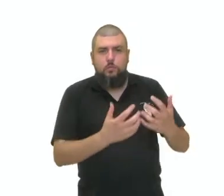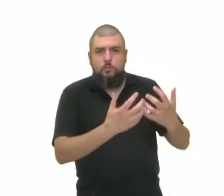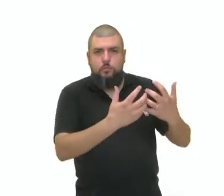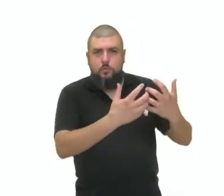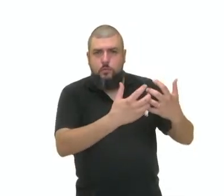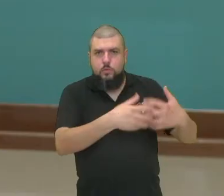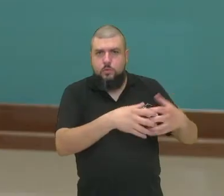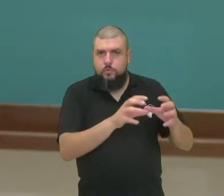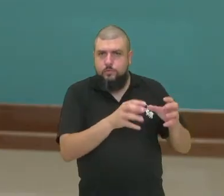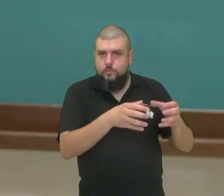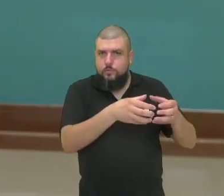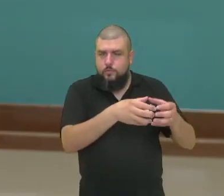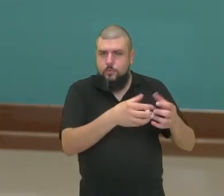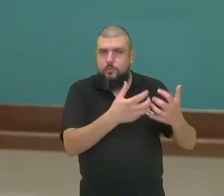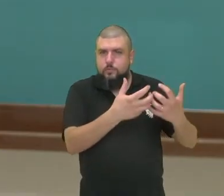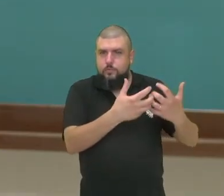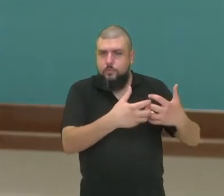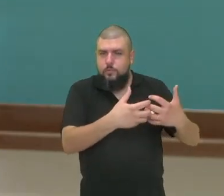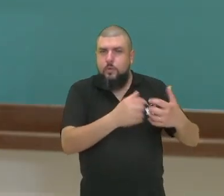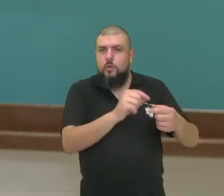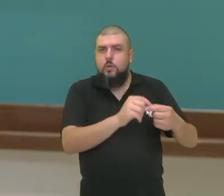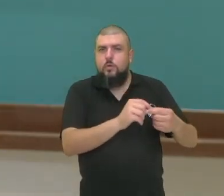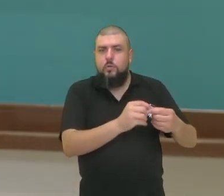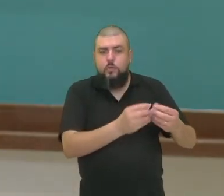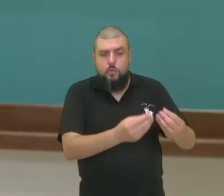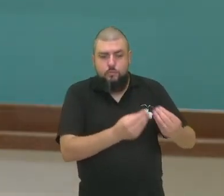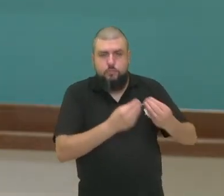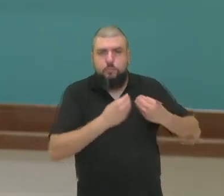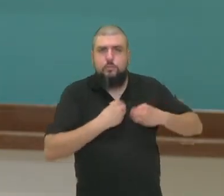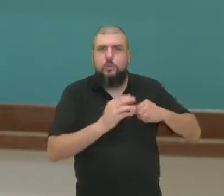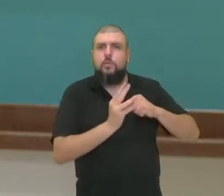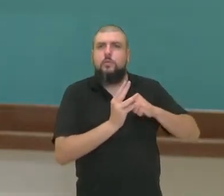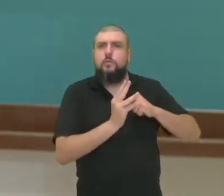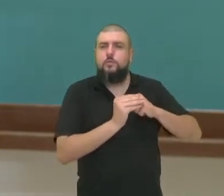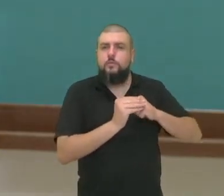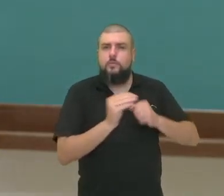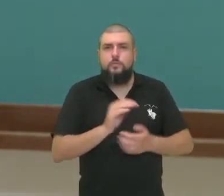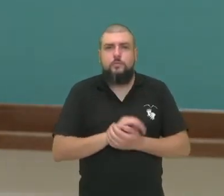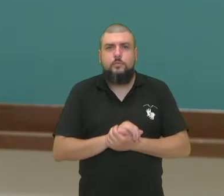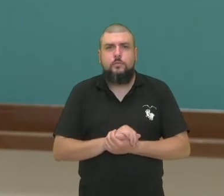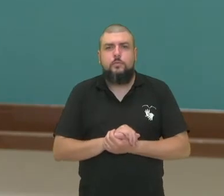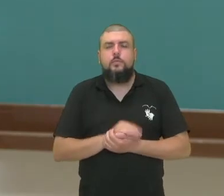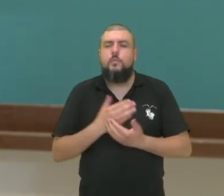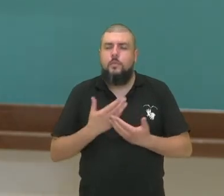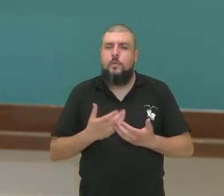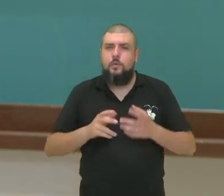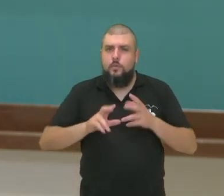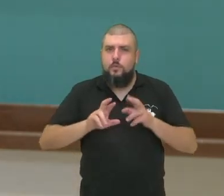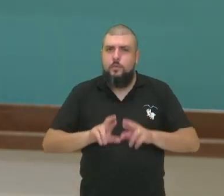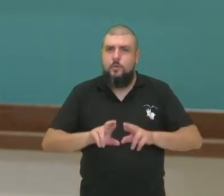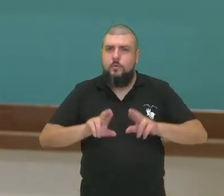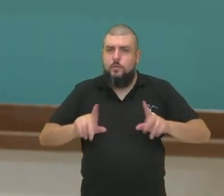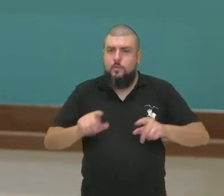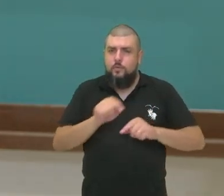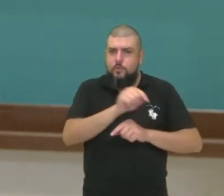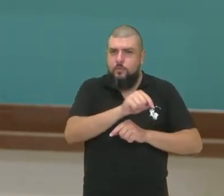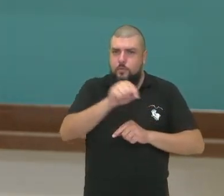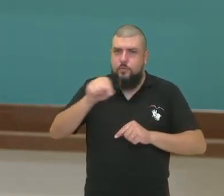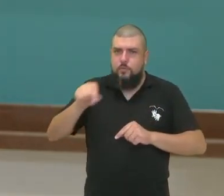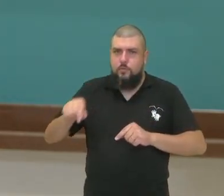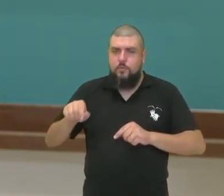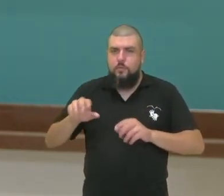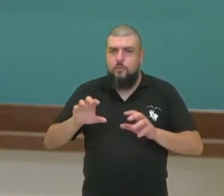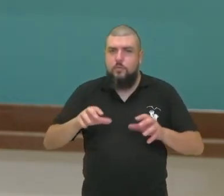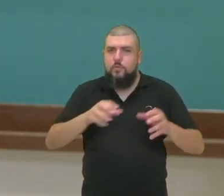racionalistas, o conhecimento provém da razão. Então, aí marcando uma diferença significativa, essencial